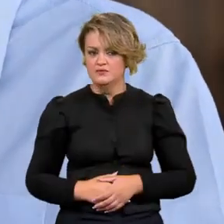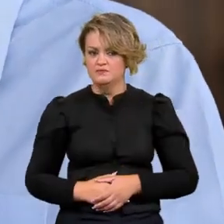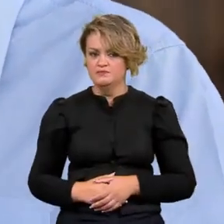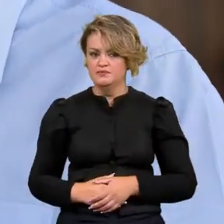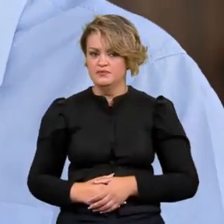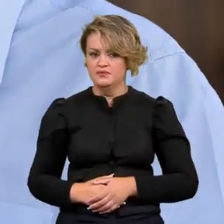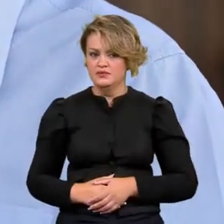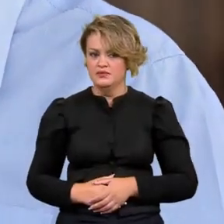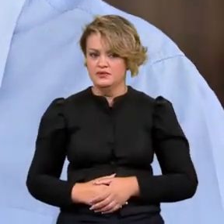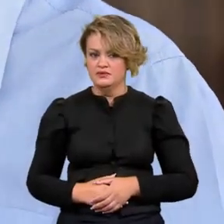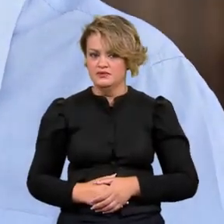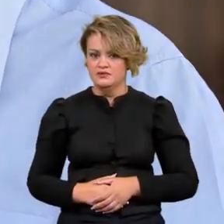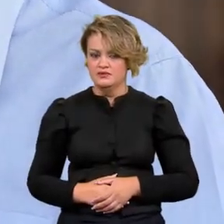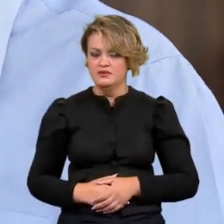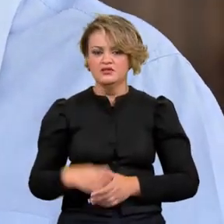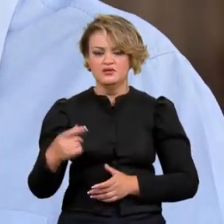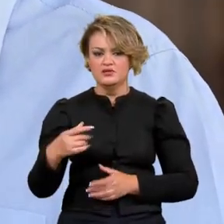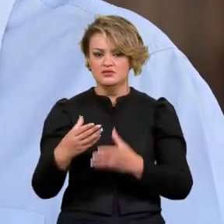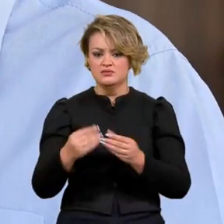comendo